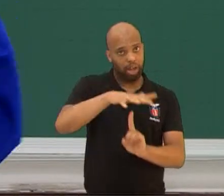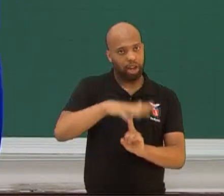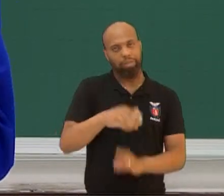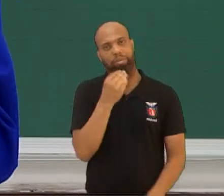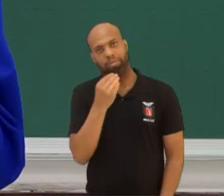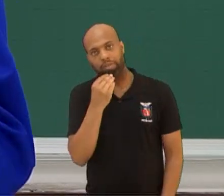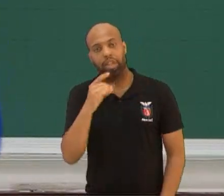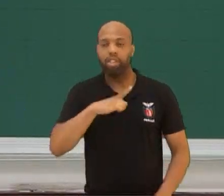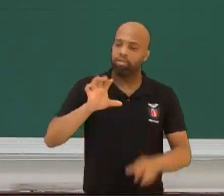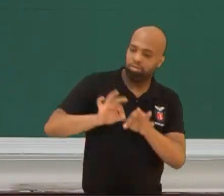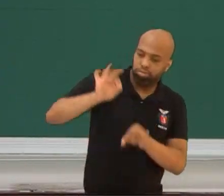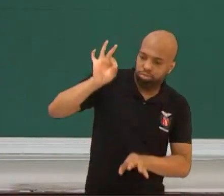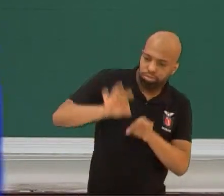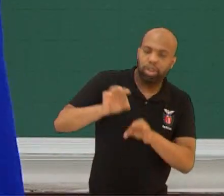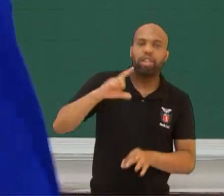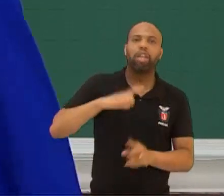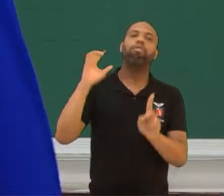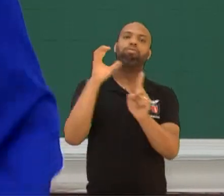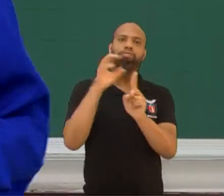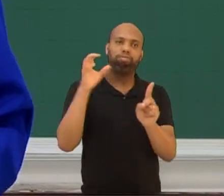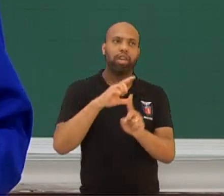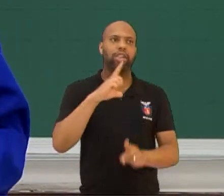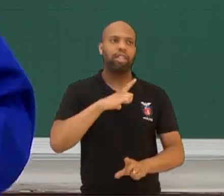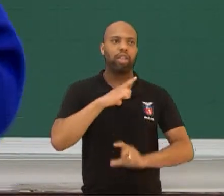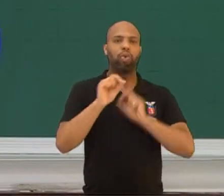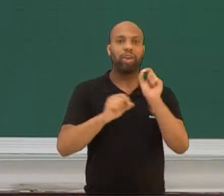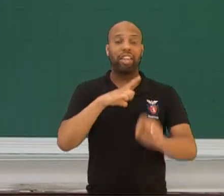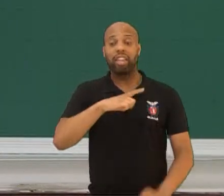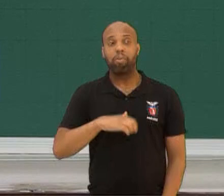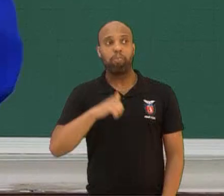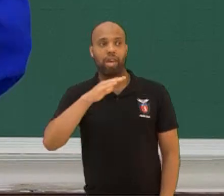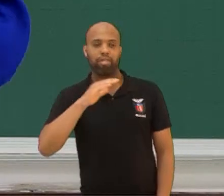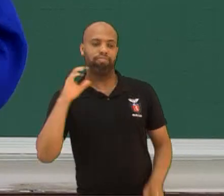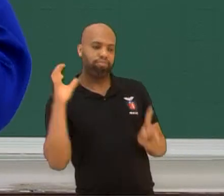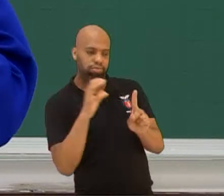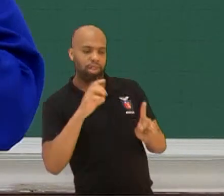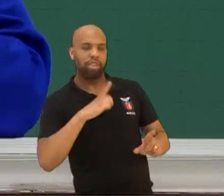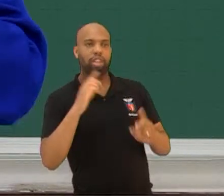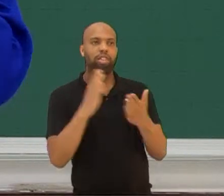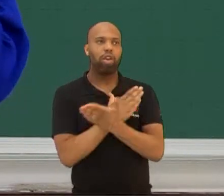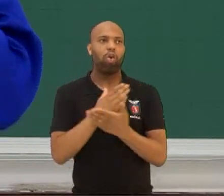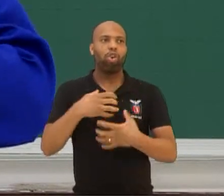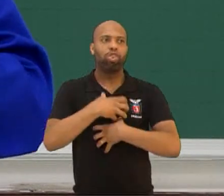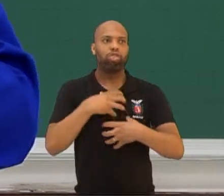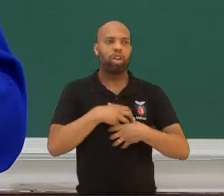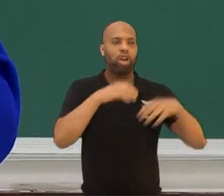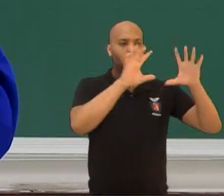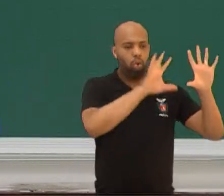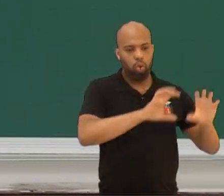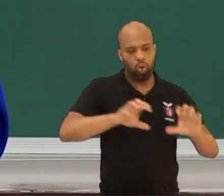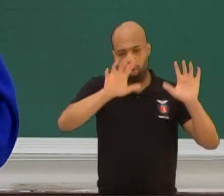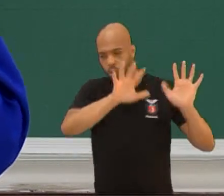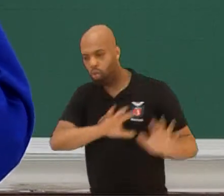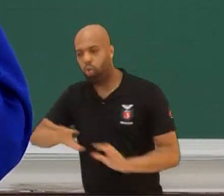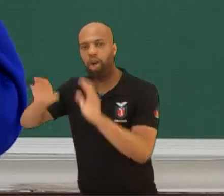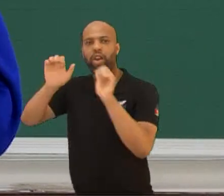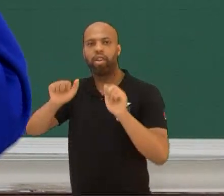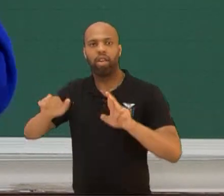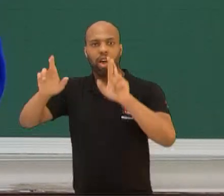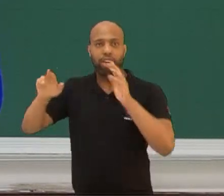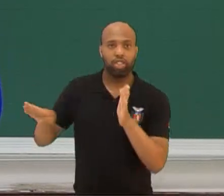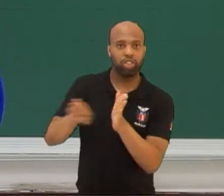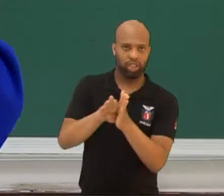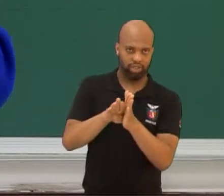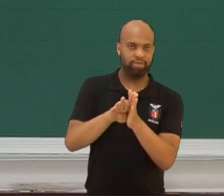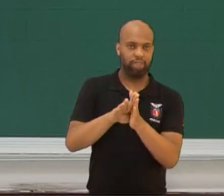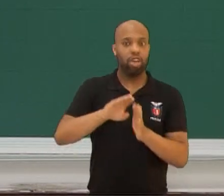obviamente, a altitude ela vai ter um momento predominante, indicando que algumas massas de ar cheguem até o nosso estado e algumas